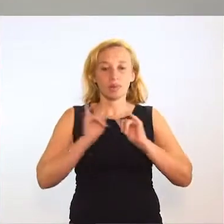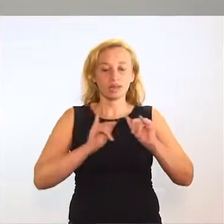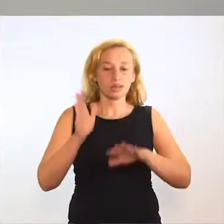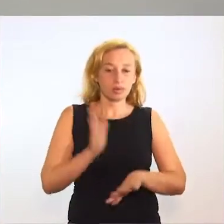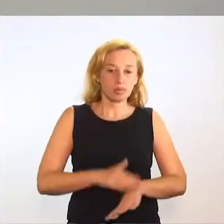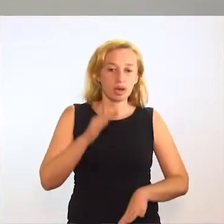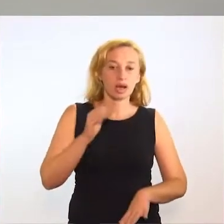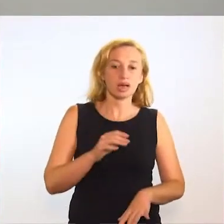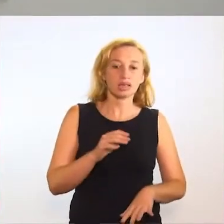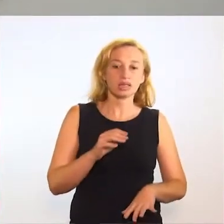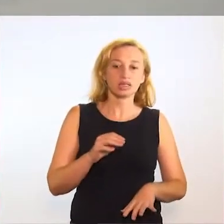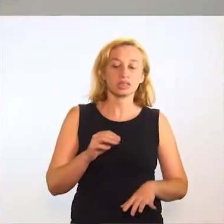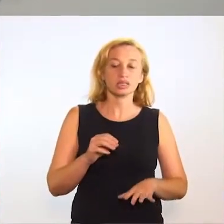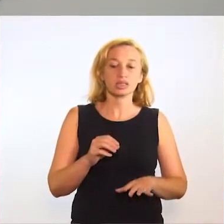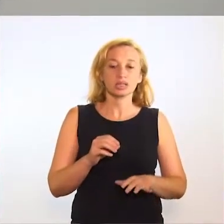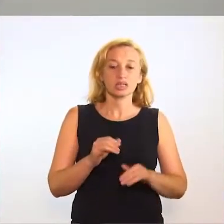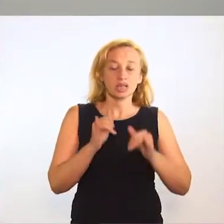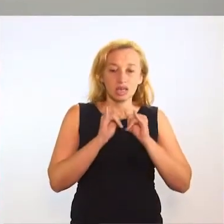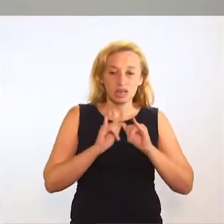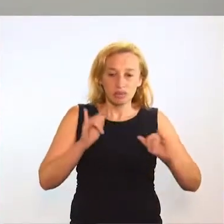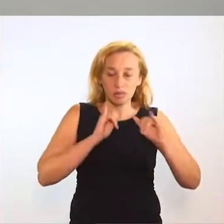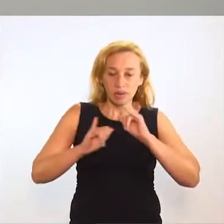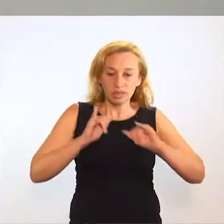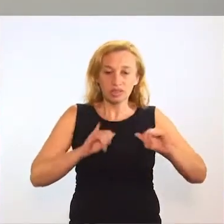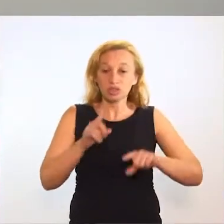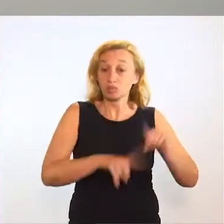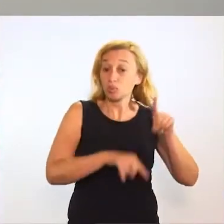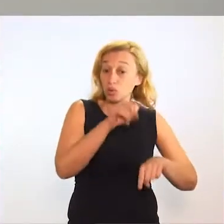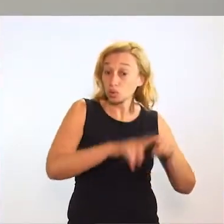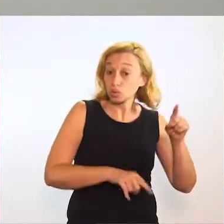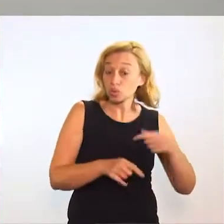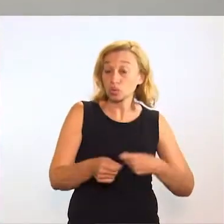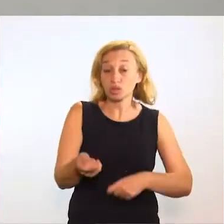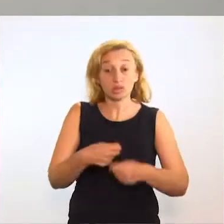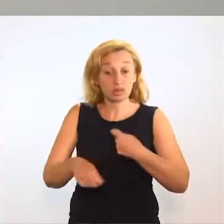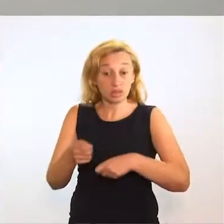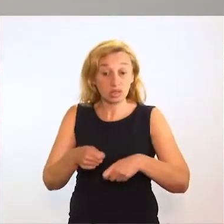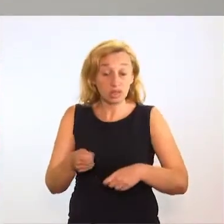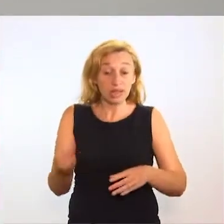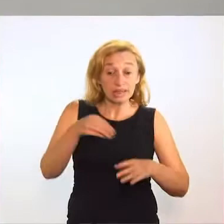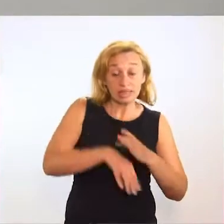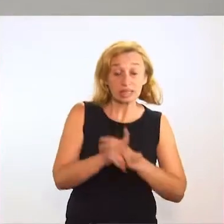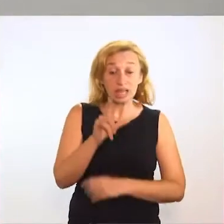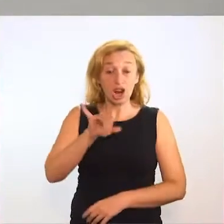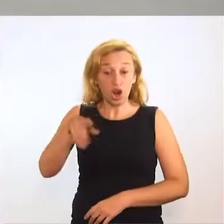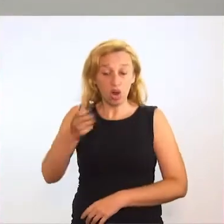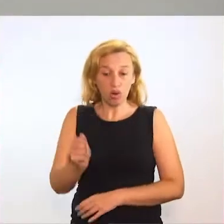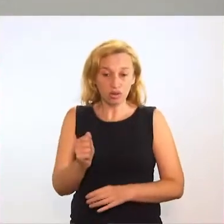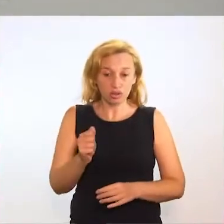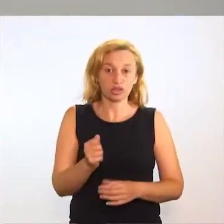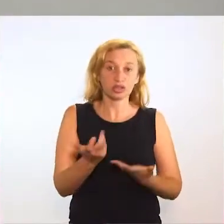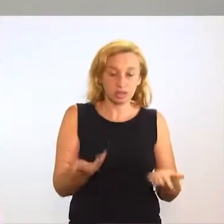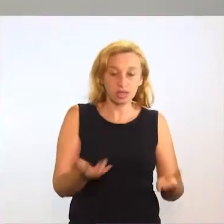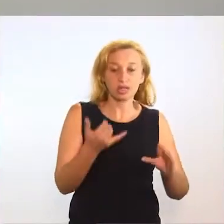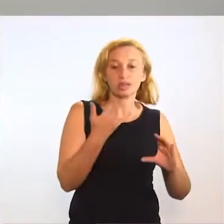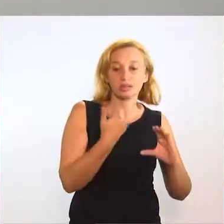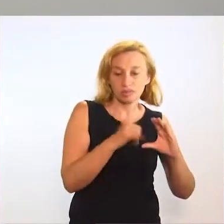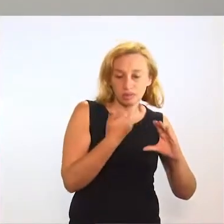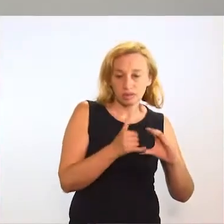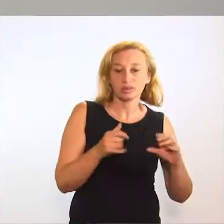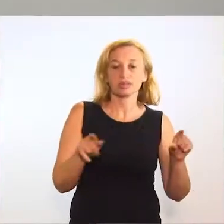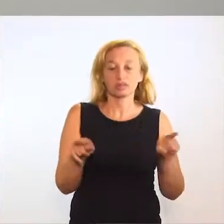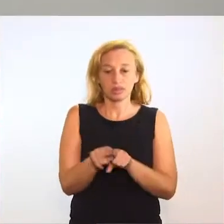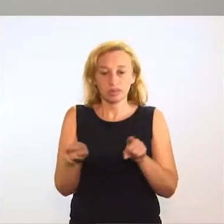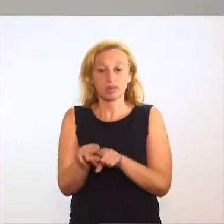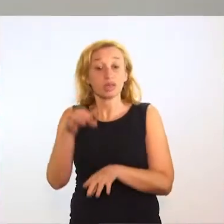fonte de informação. Então, desde o lançamento de produto até mesmo a comercialização, a gente tem feito dentro da loja do Instagram, que direciona